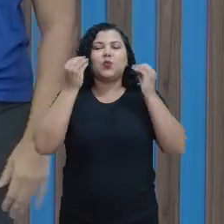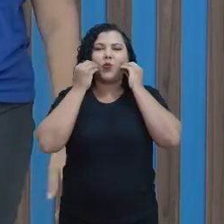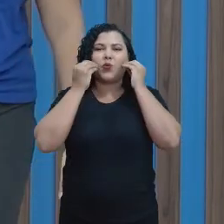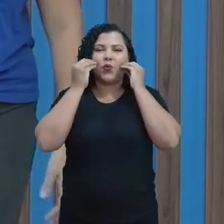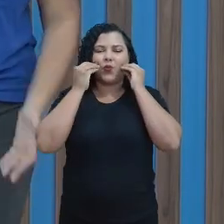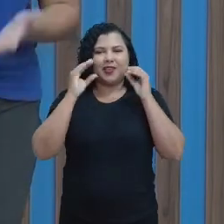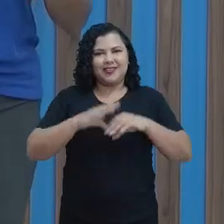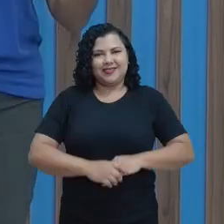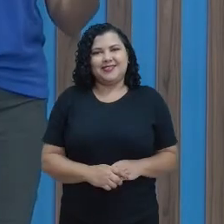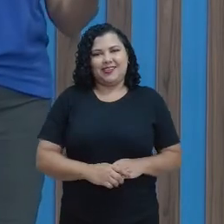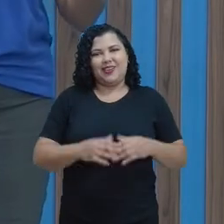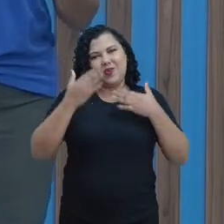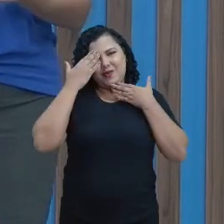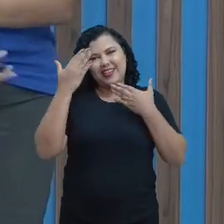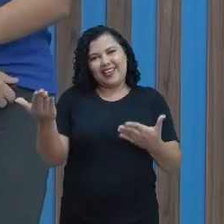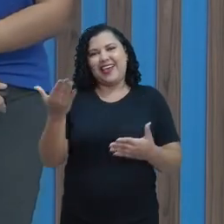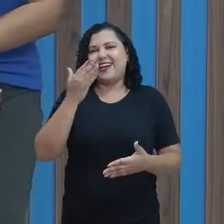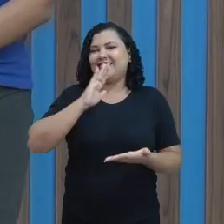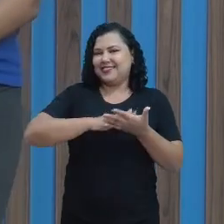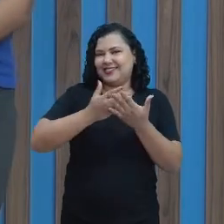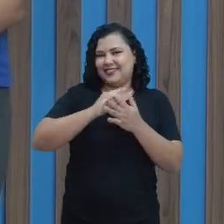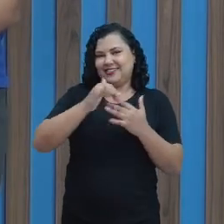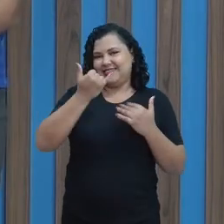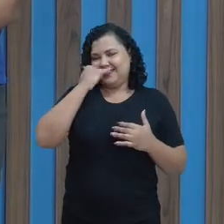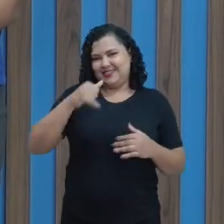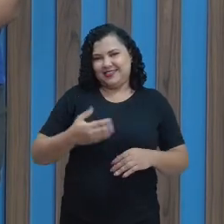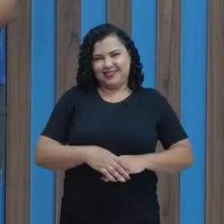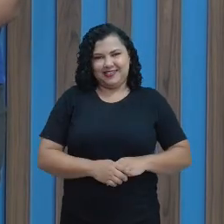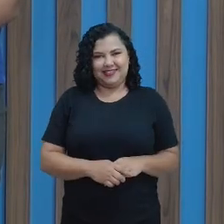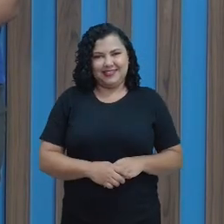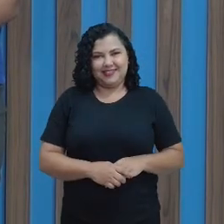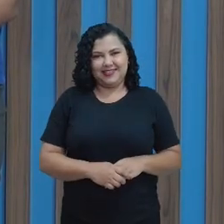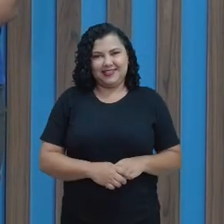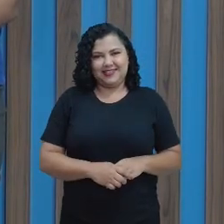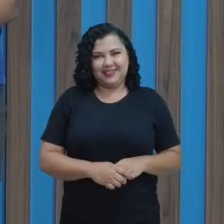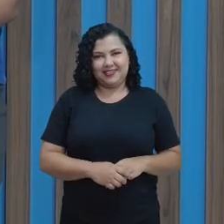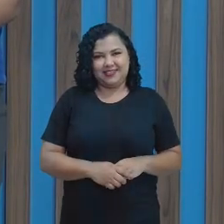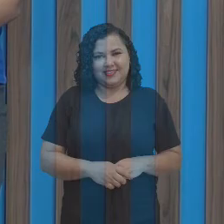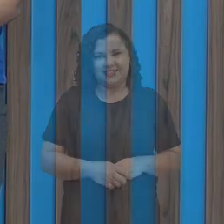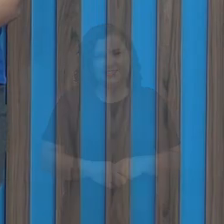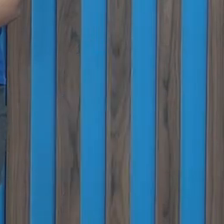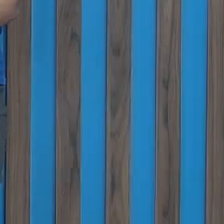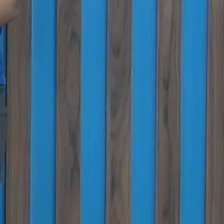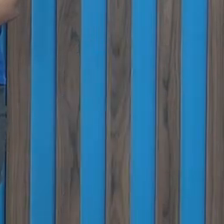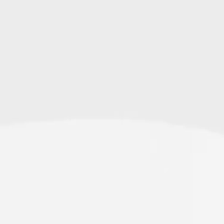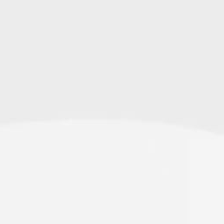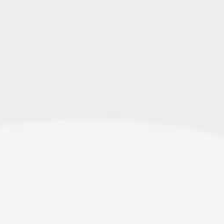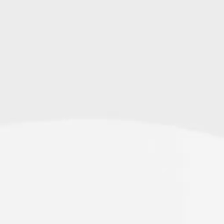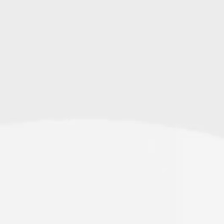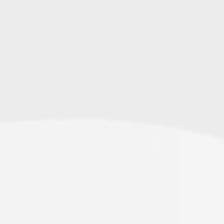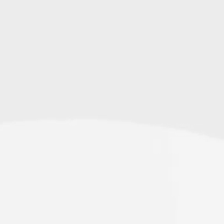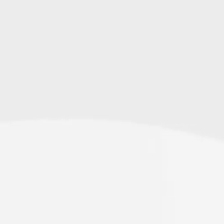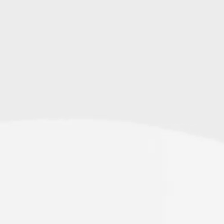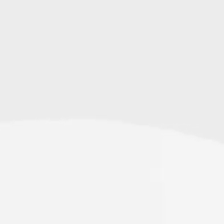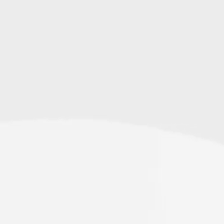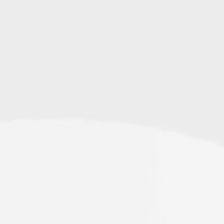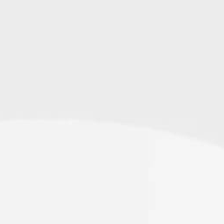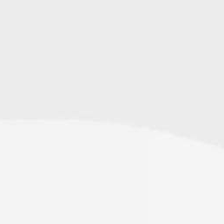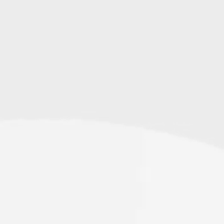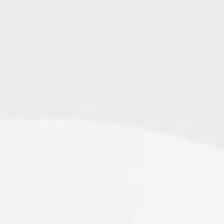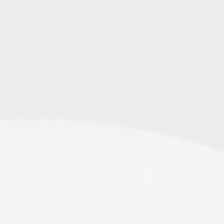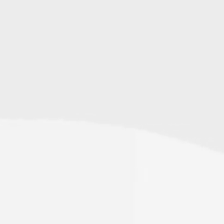beijo enorme para vocês. Obrigada, Jéssica, e até a próxima.